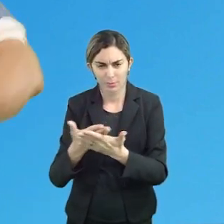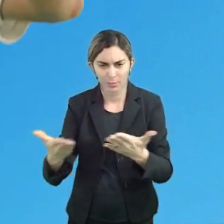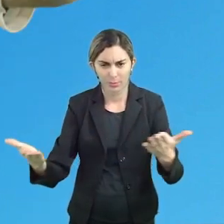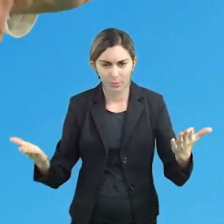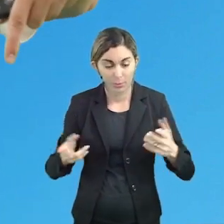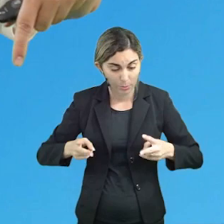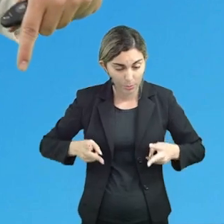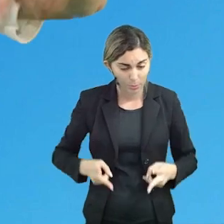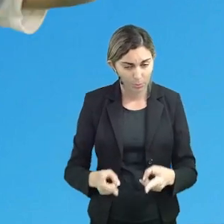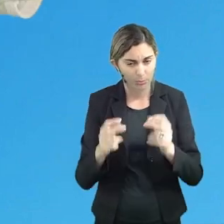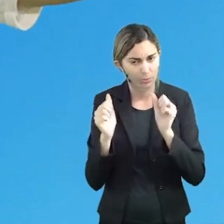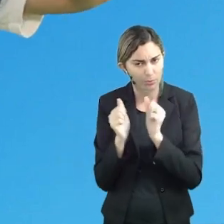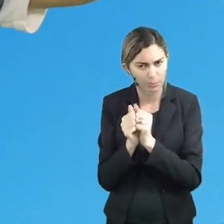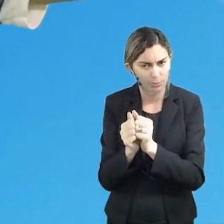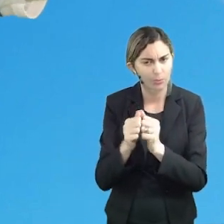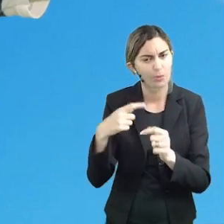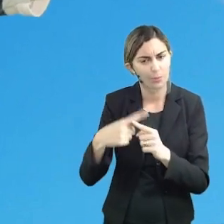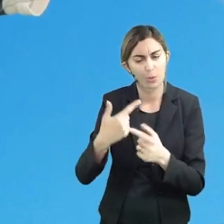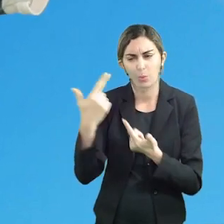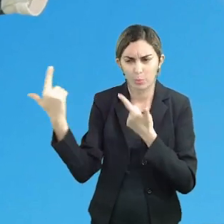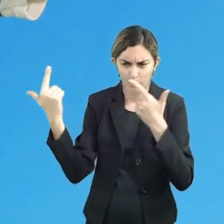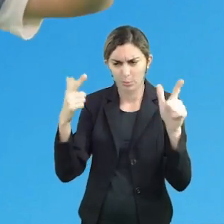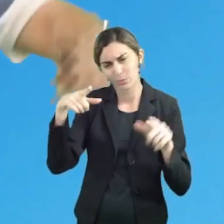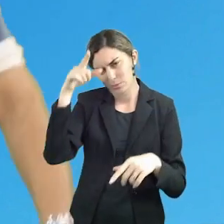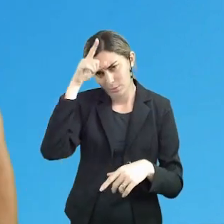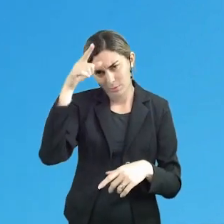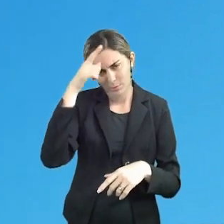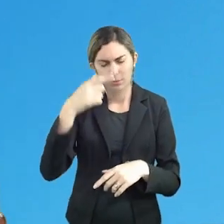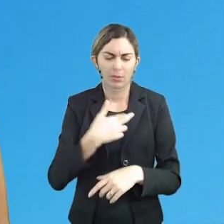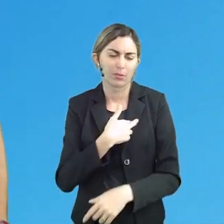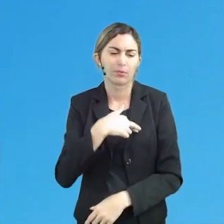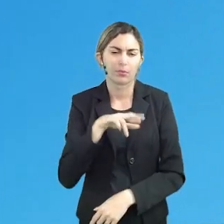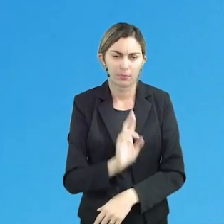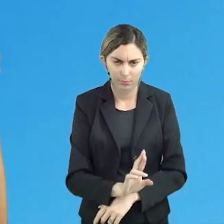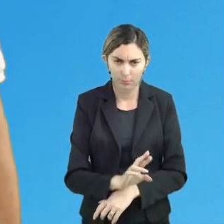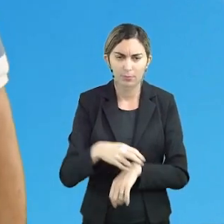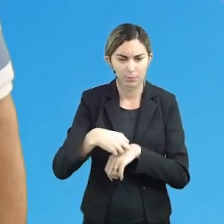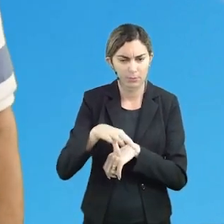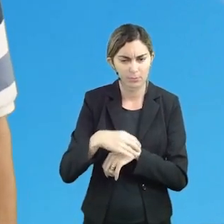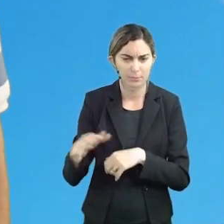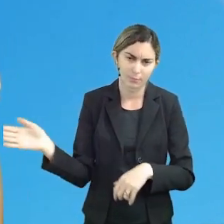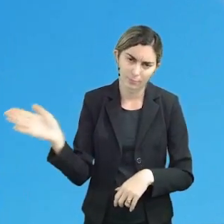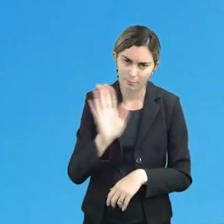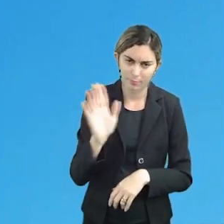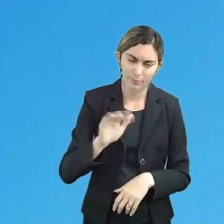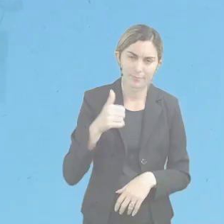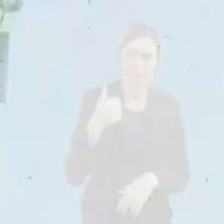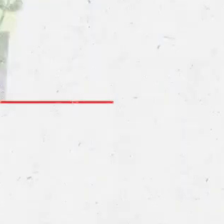vocês e continue conosco, porque outras lideranças religiosas serão abordadas.